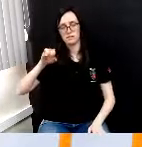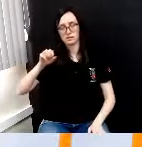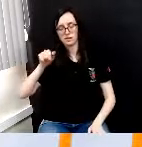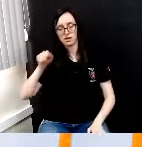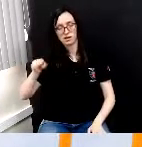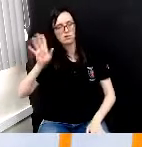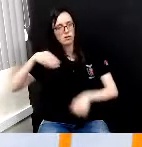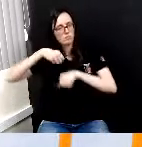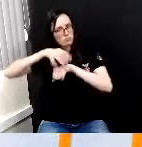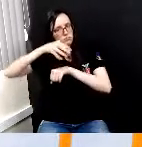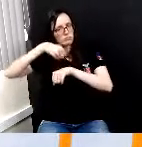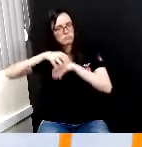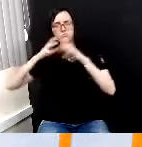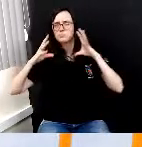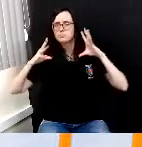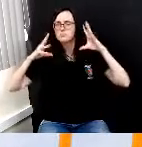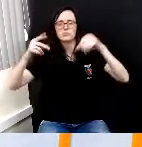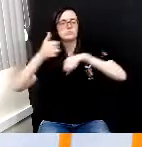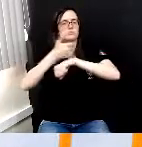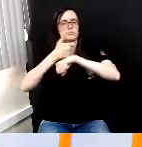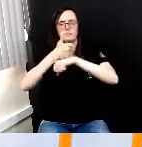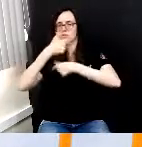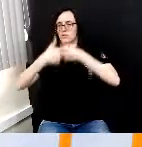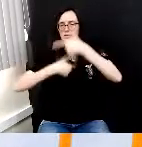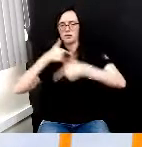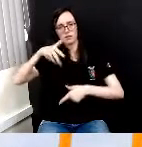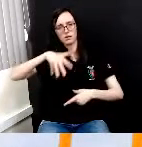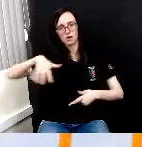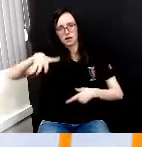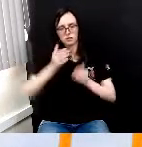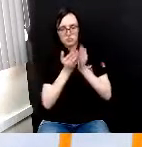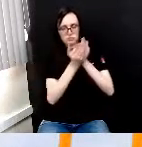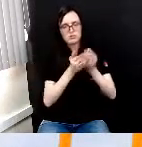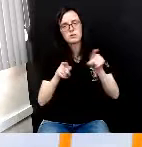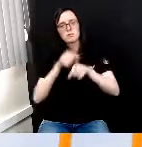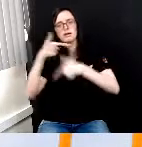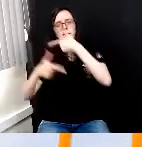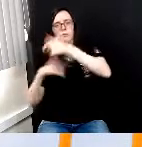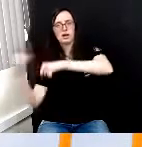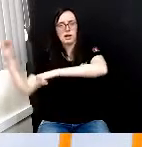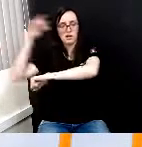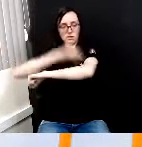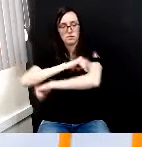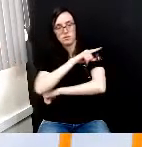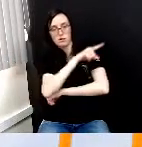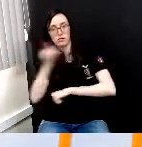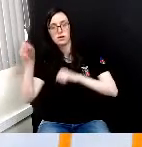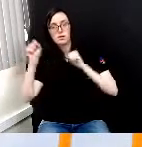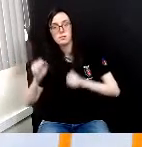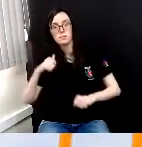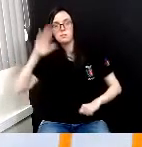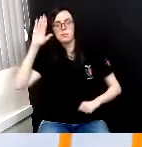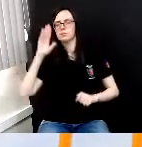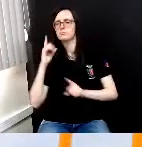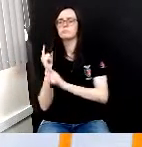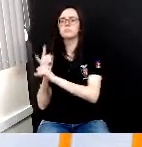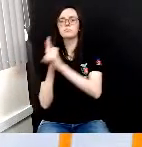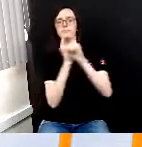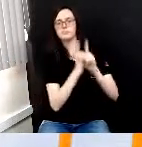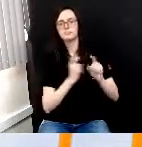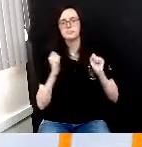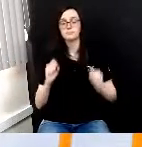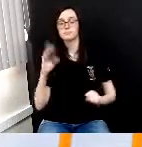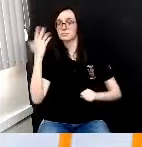orientando todos os profissionais que trabalham nos portos e aeroportos para cara, sensibilidade para a detecção desses